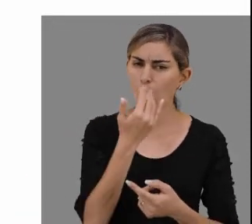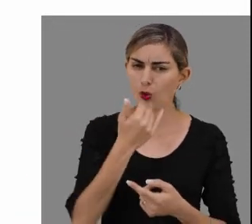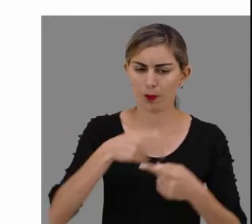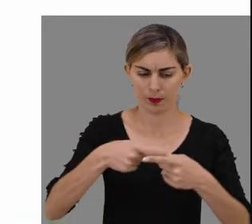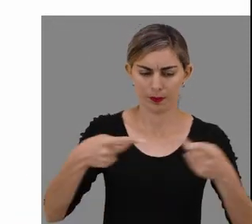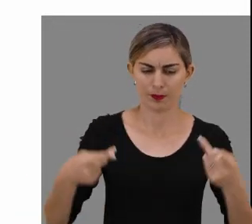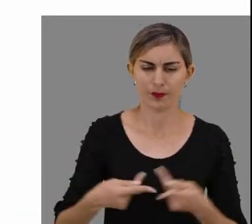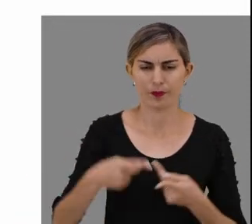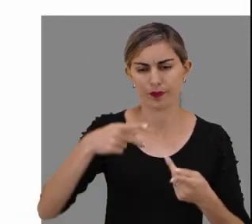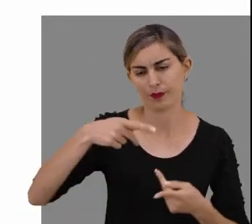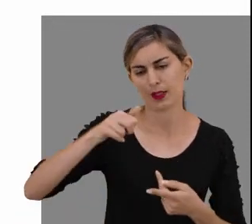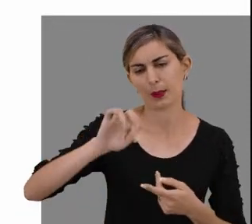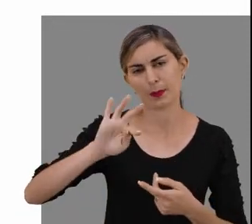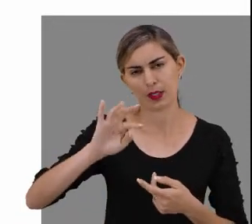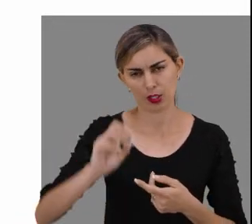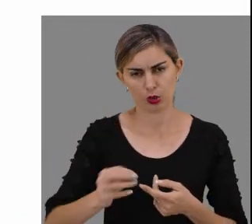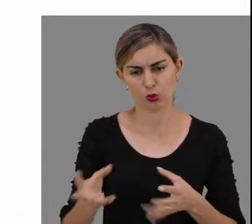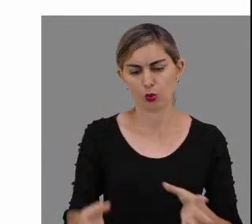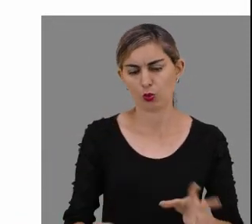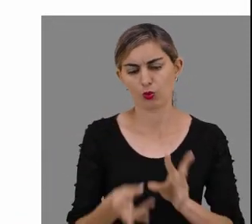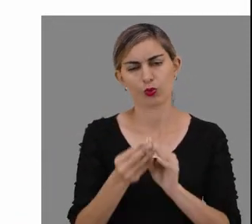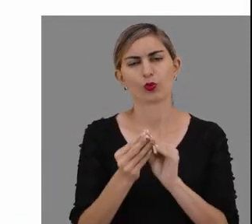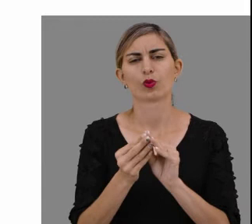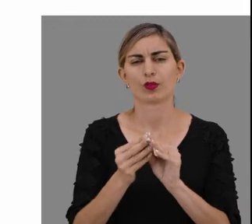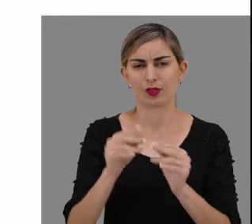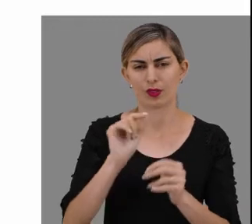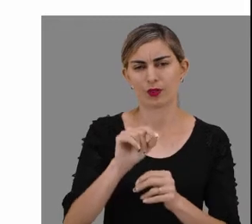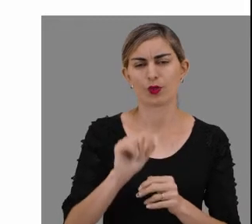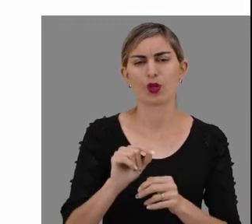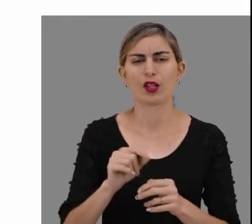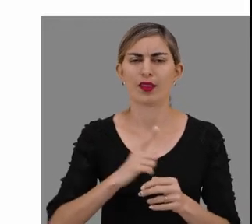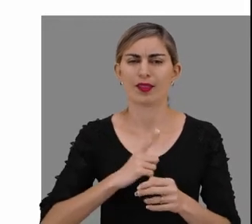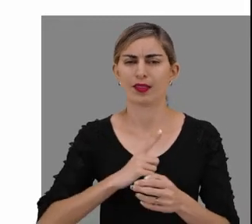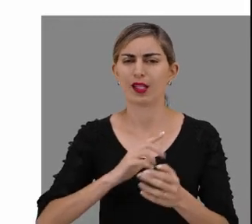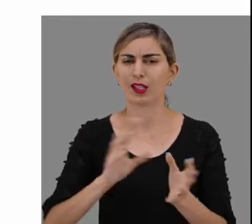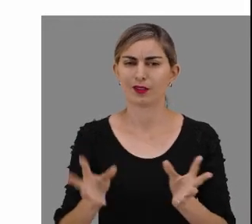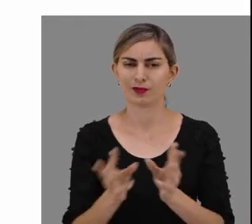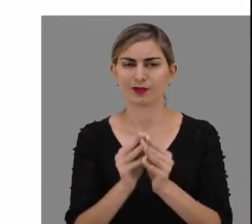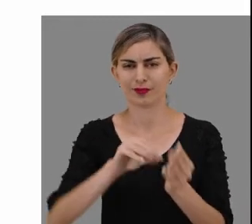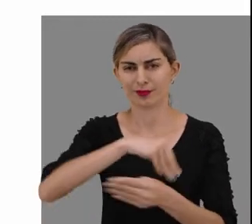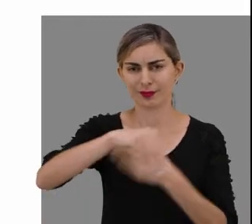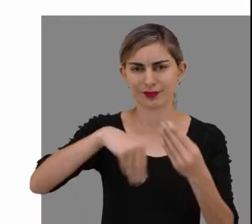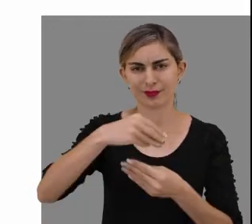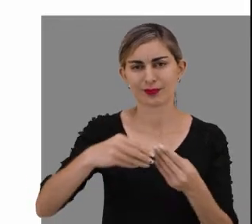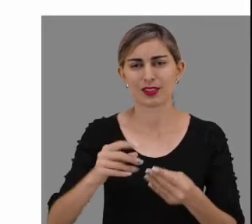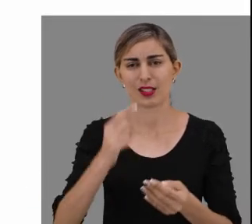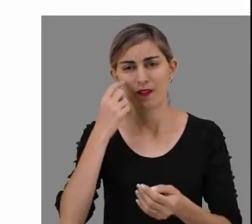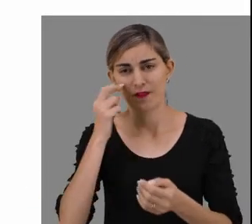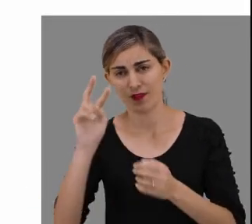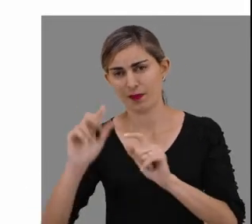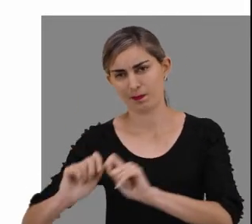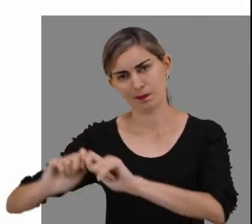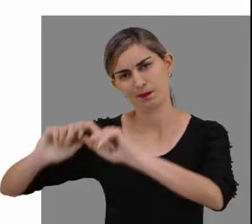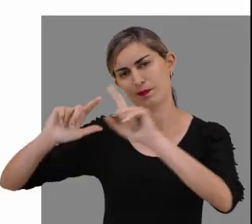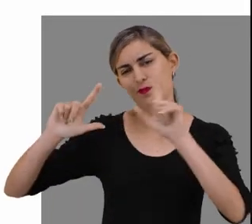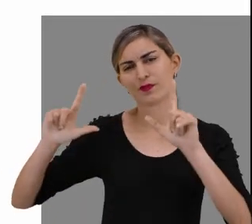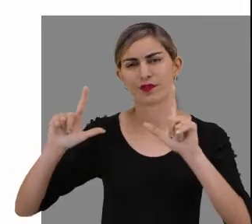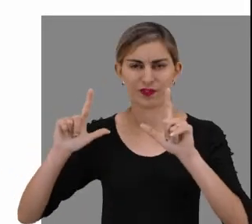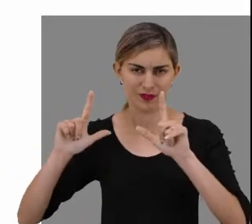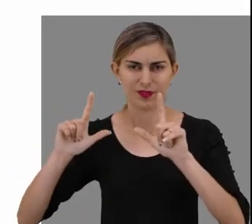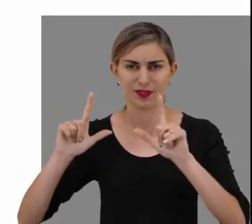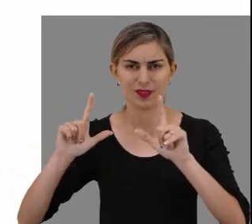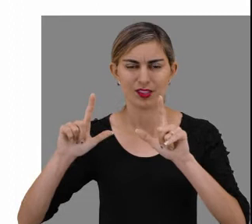nossa classe prato, ela vai incluir o atributo possui acompanhamento. Se formos